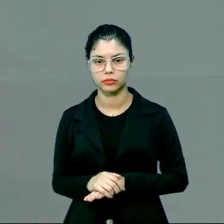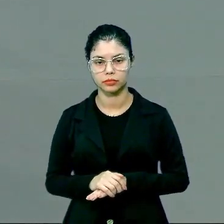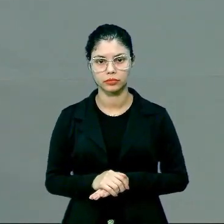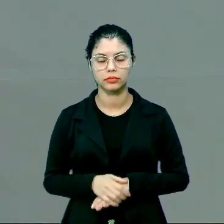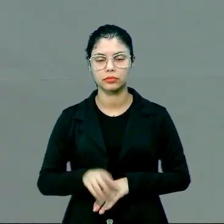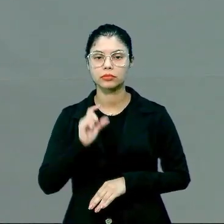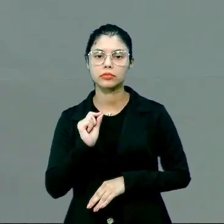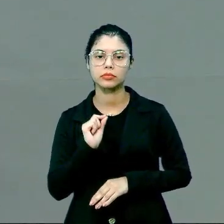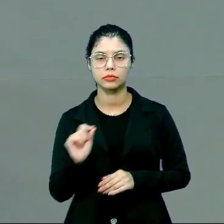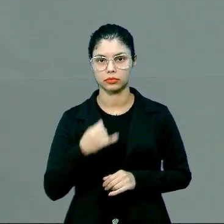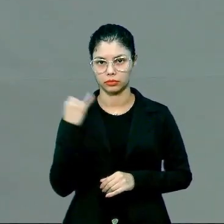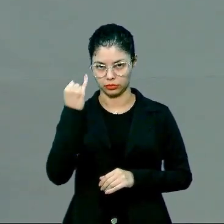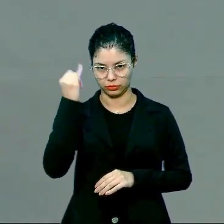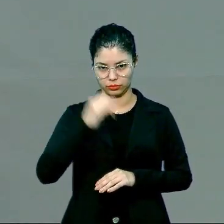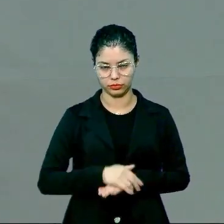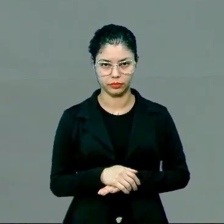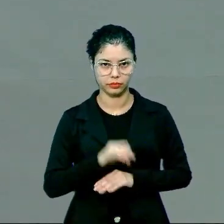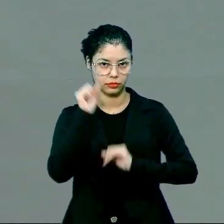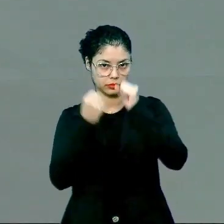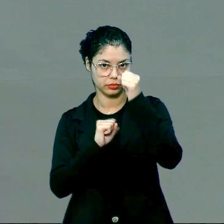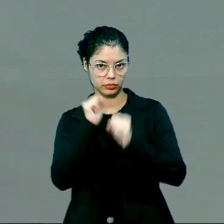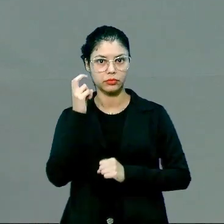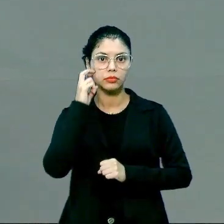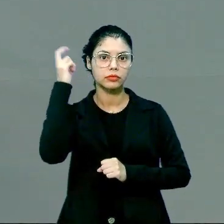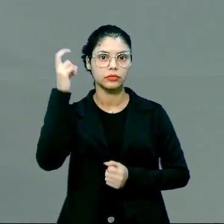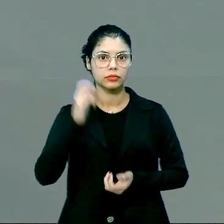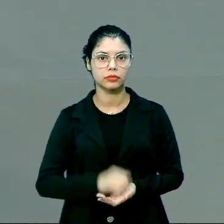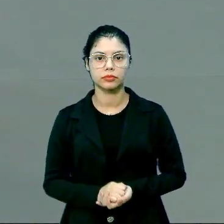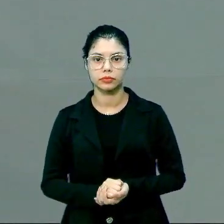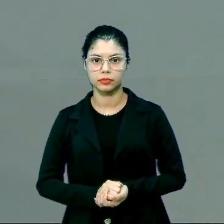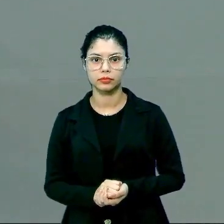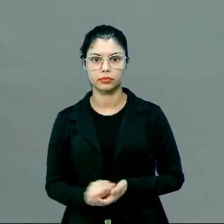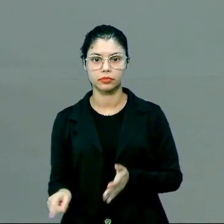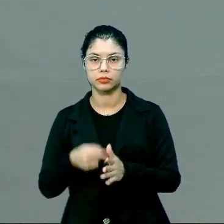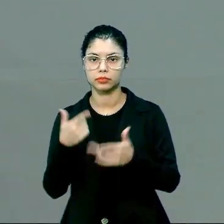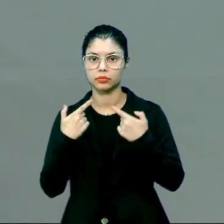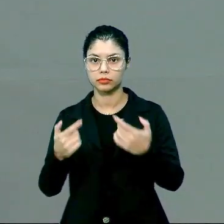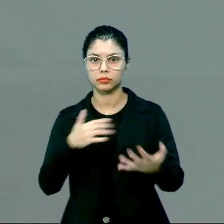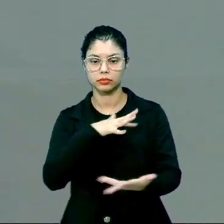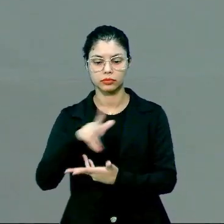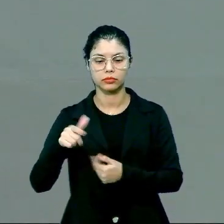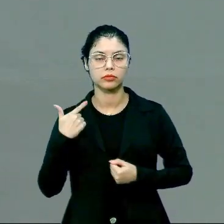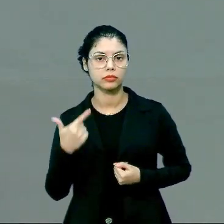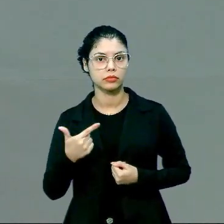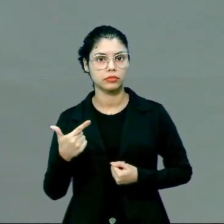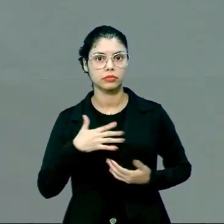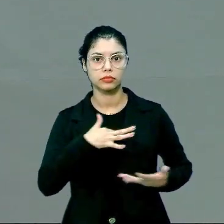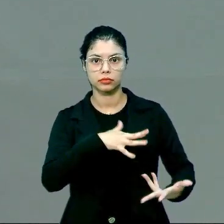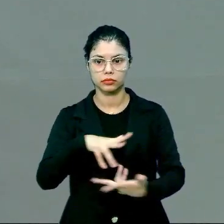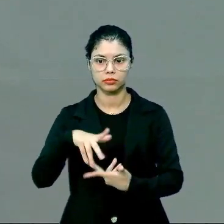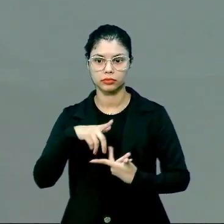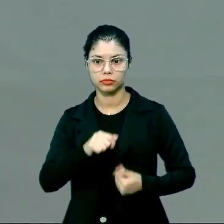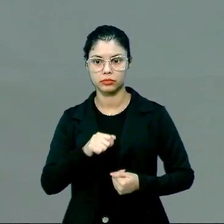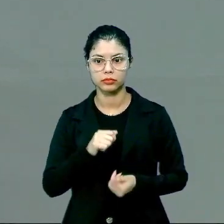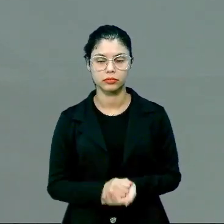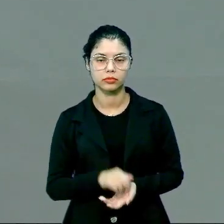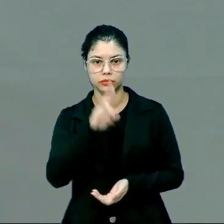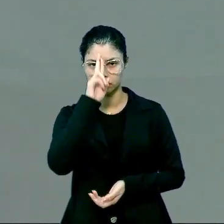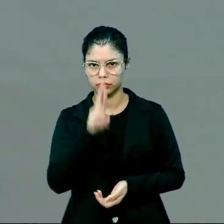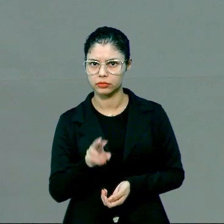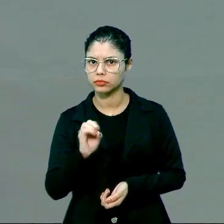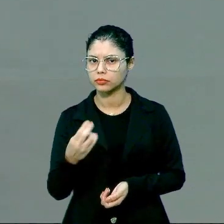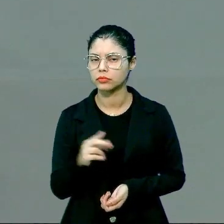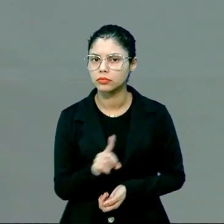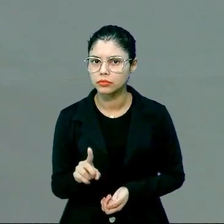o que é importante na indústria cultural? A Primeira Guerra Mundial e a Segunda Guerra Mundial, elas foram produto da razão ou